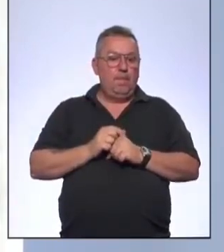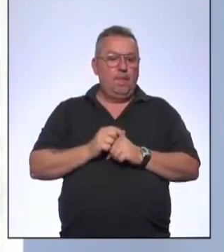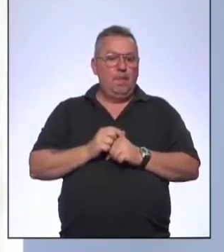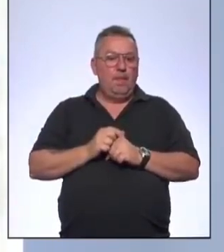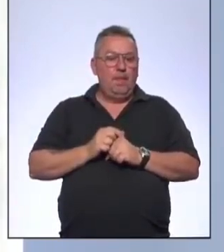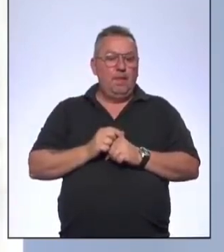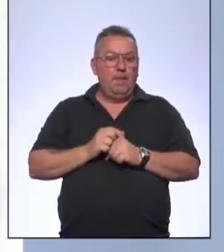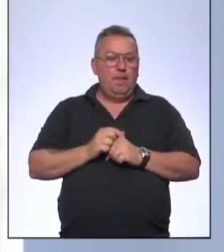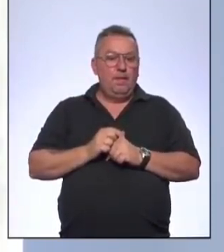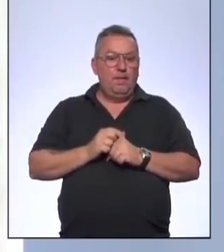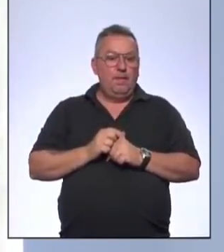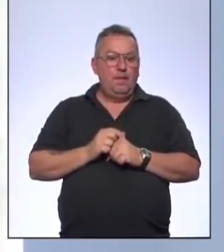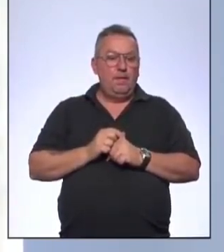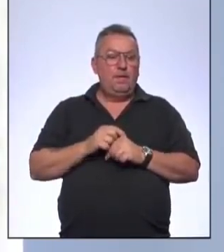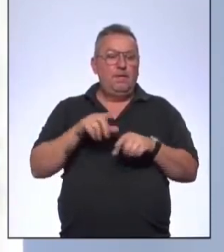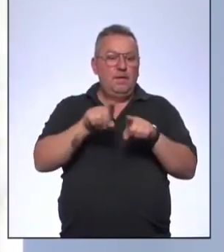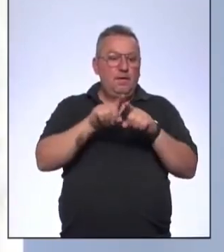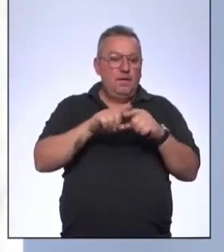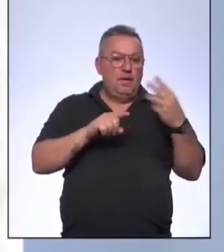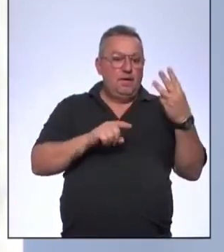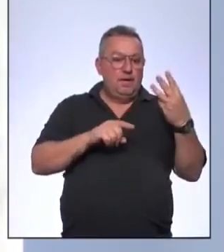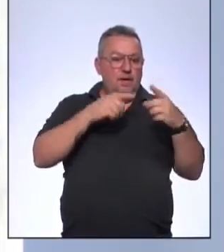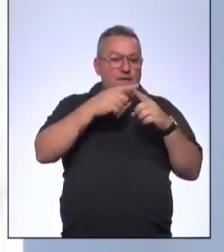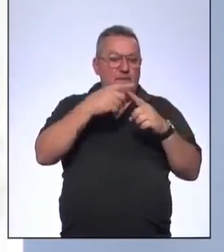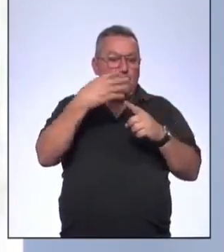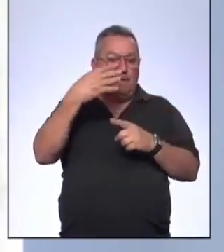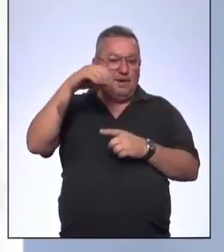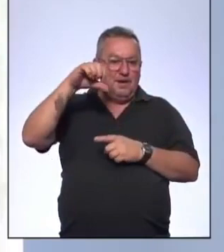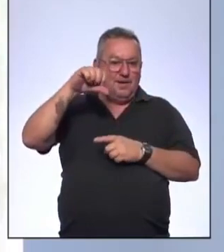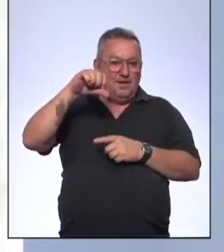49. 3 vezes 49 lá.